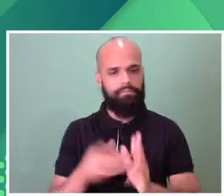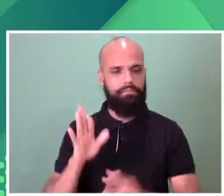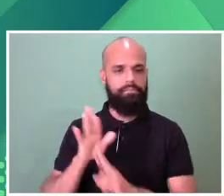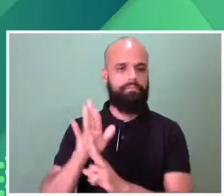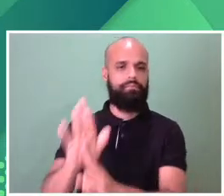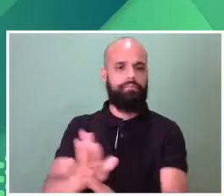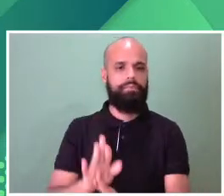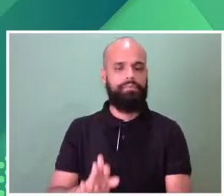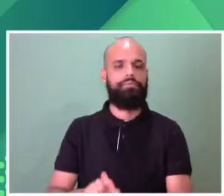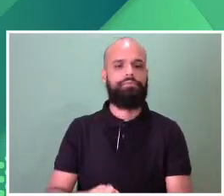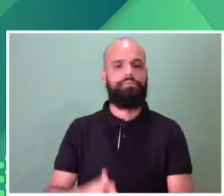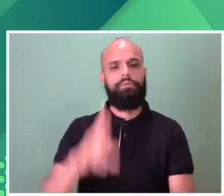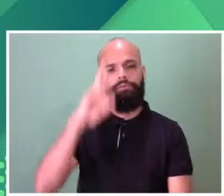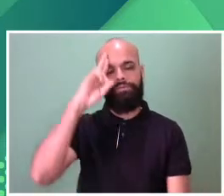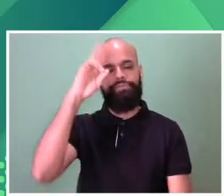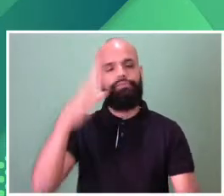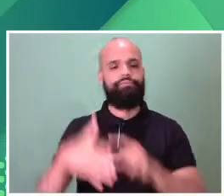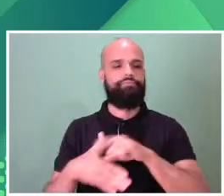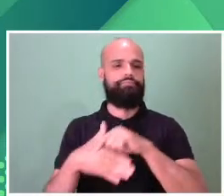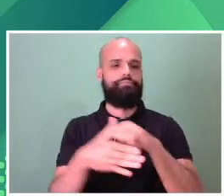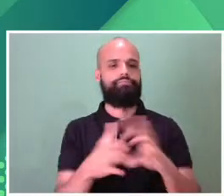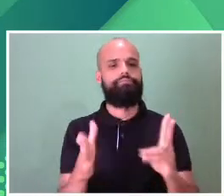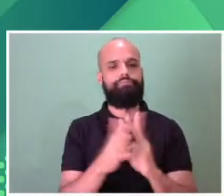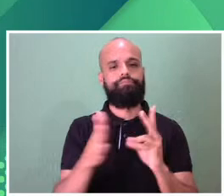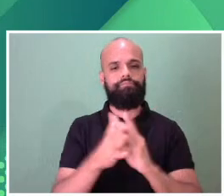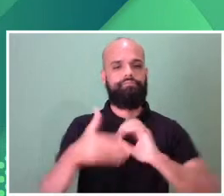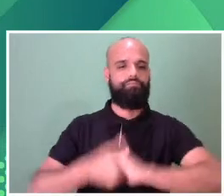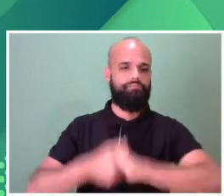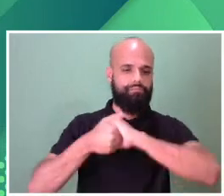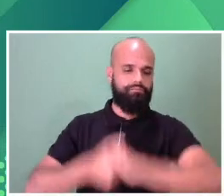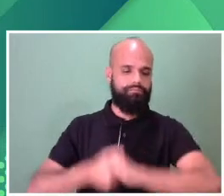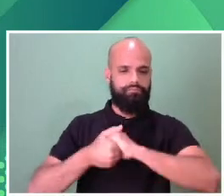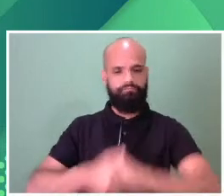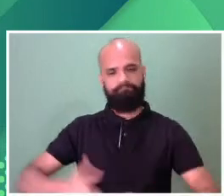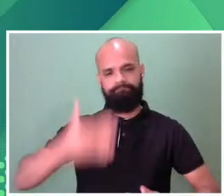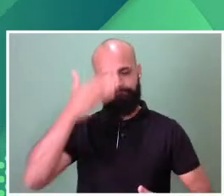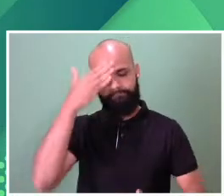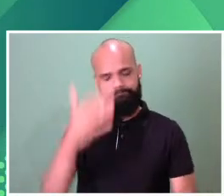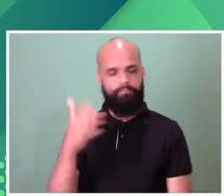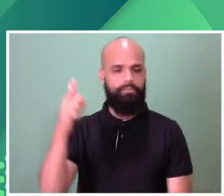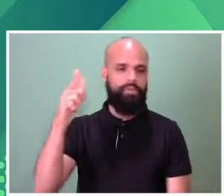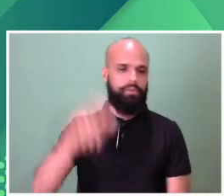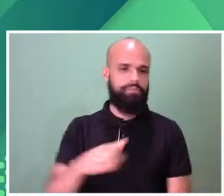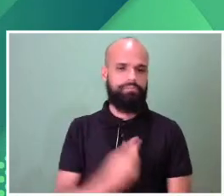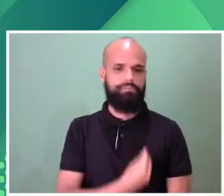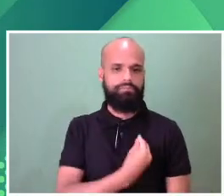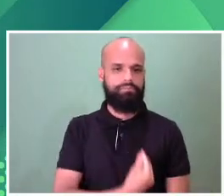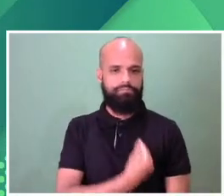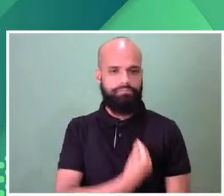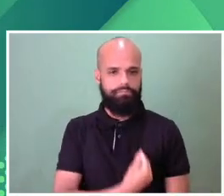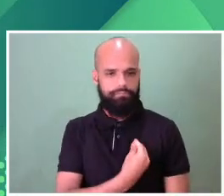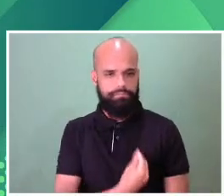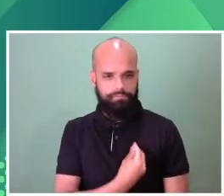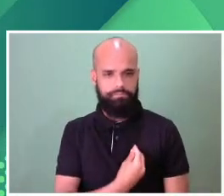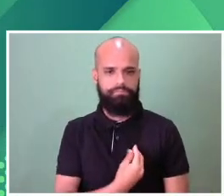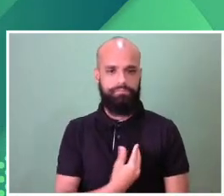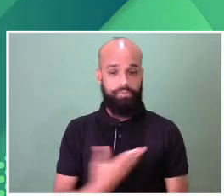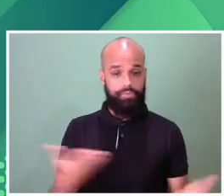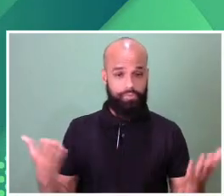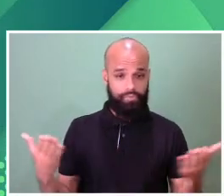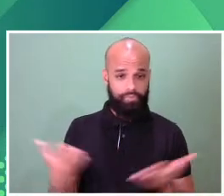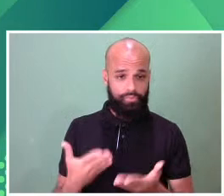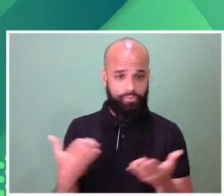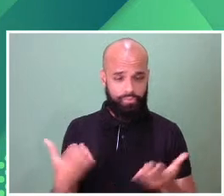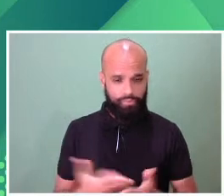lideranças indígenas. Nós gostaríamos muitíssimo de saudá-lo e de agradecer mais uma vez a sua presença nesta data,